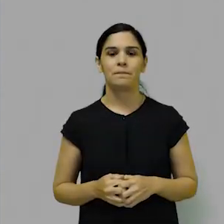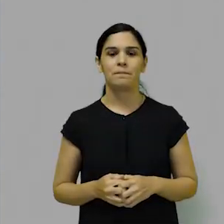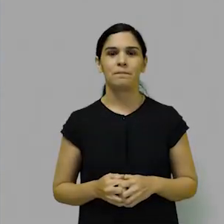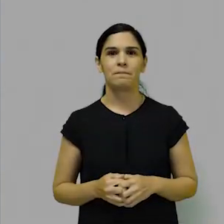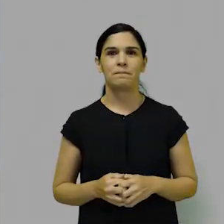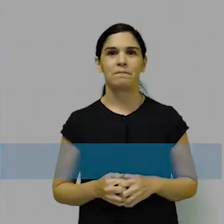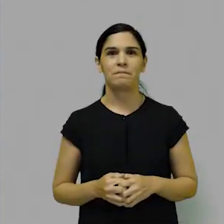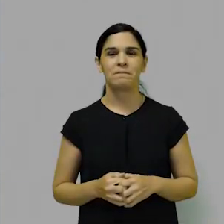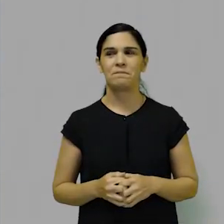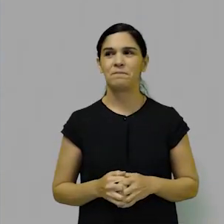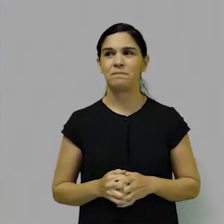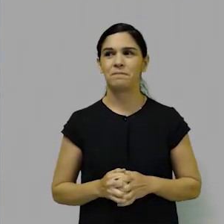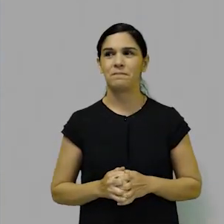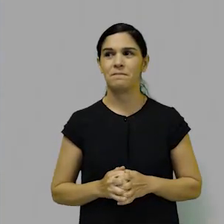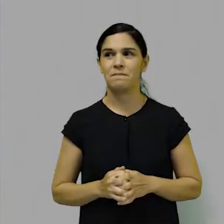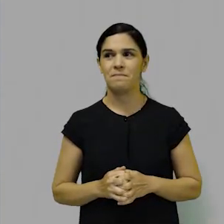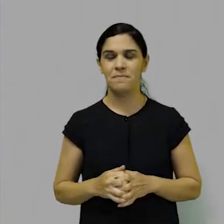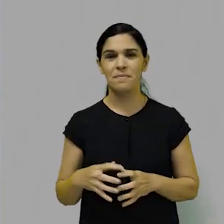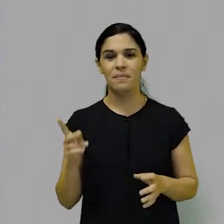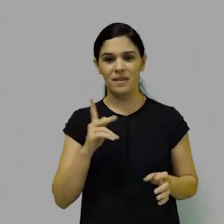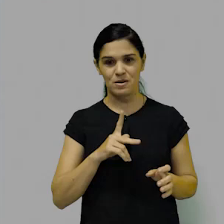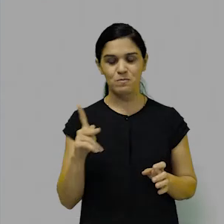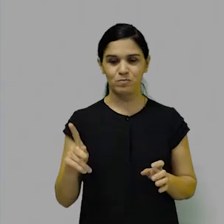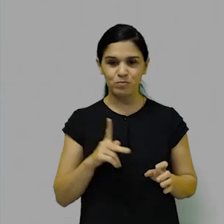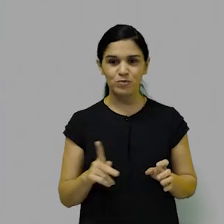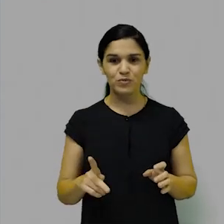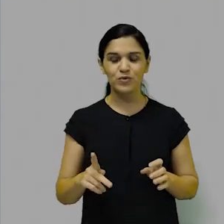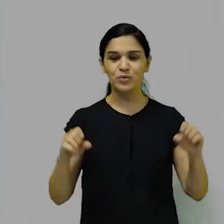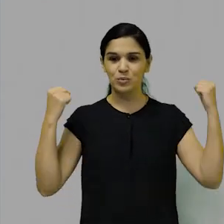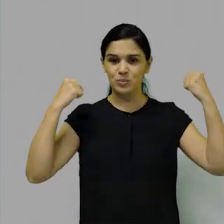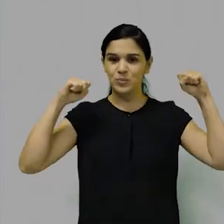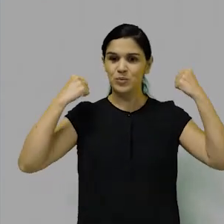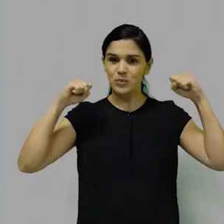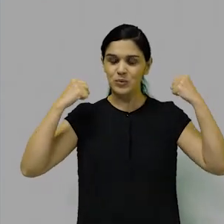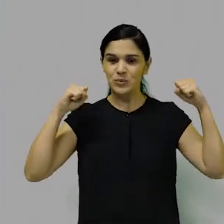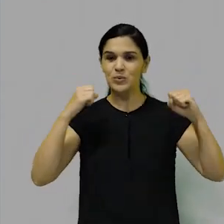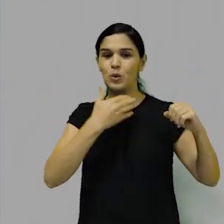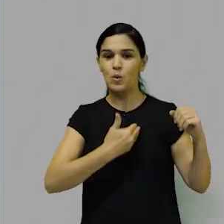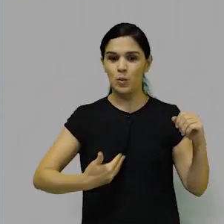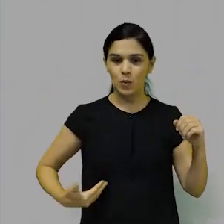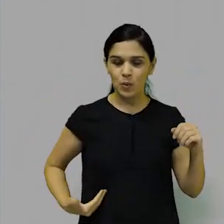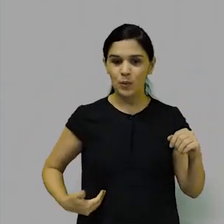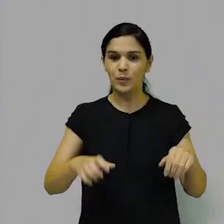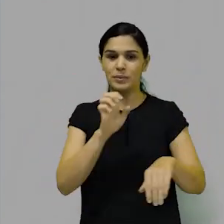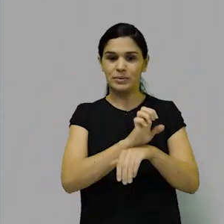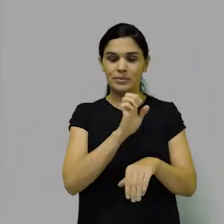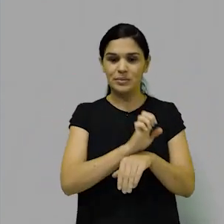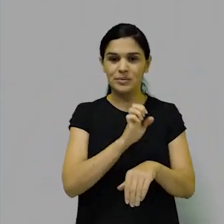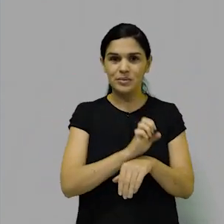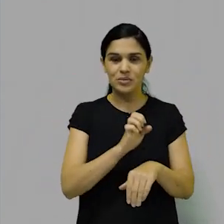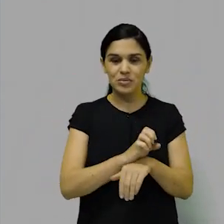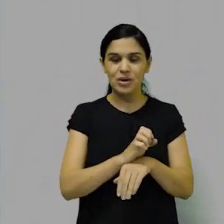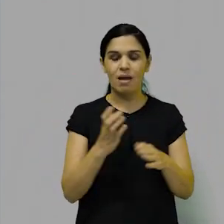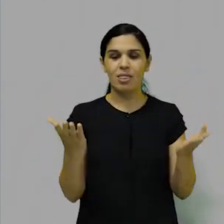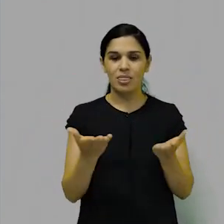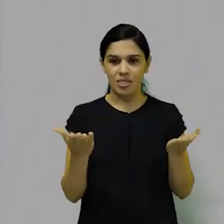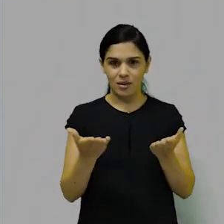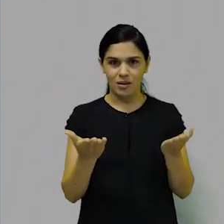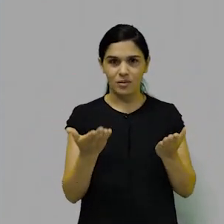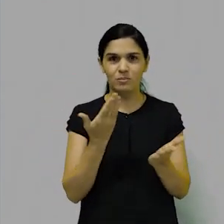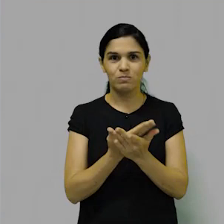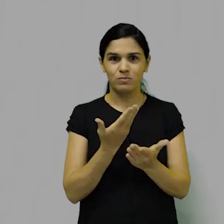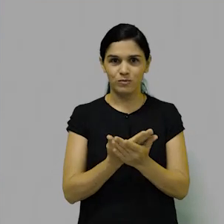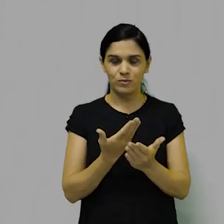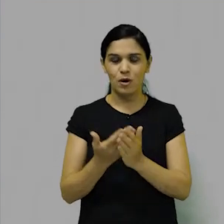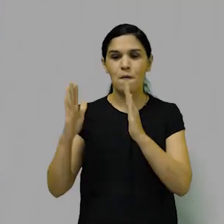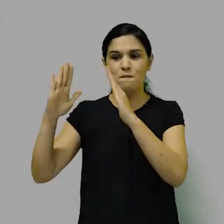Olá, galerinha, tudo bem com vocês? Sou Guilherme Campos, professor de Educação Física da Rede Estadual do Maranhão, e nessa aula de hoje do nosso projeto Fique